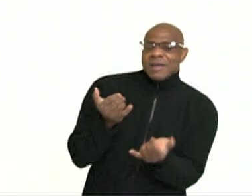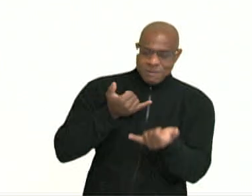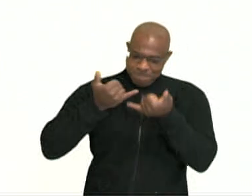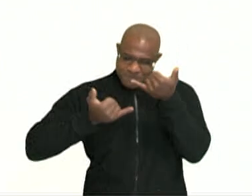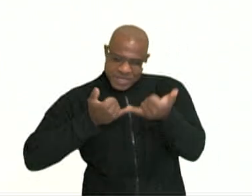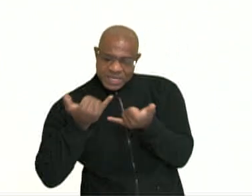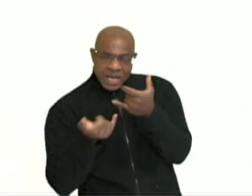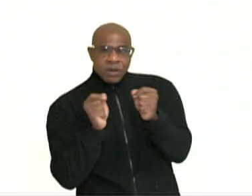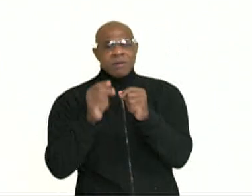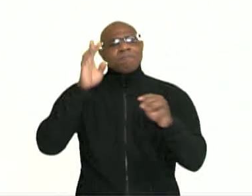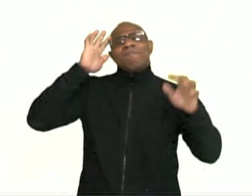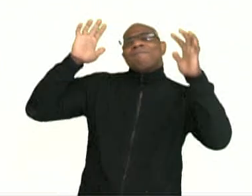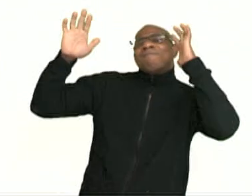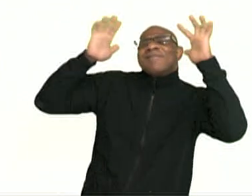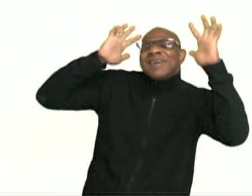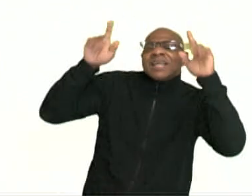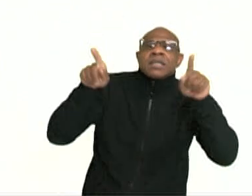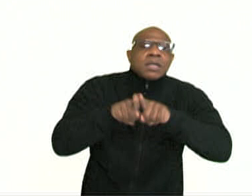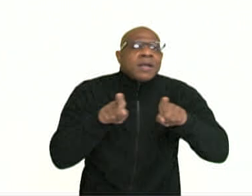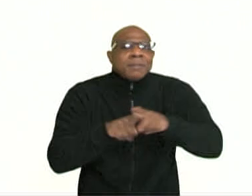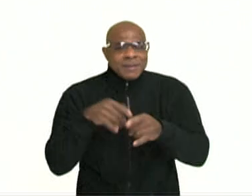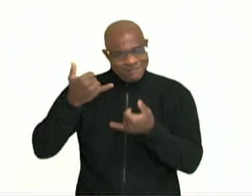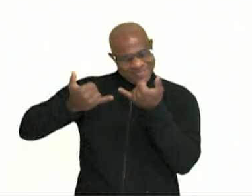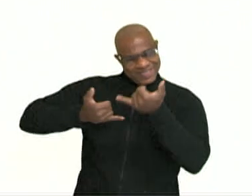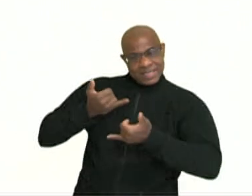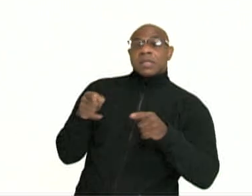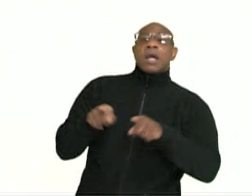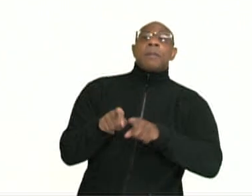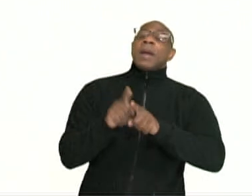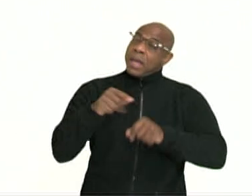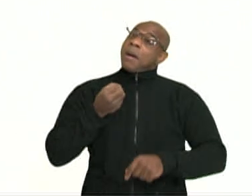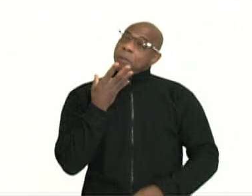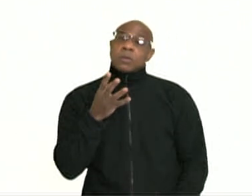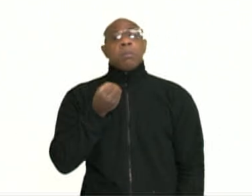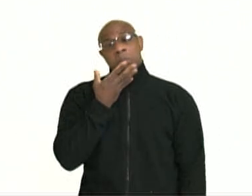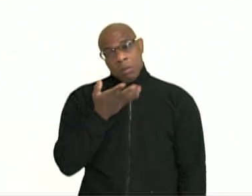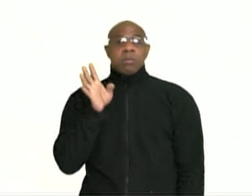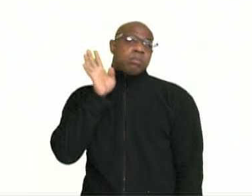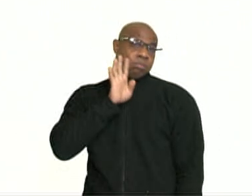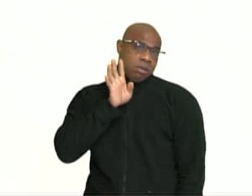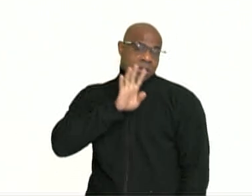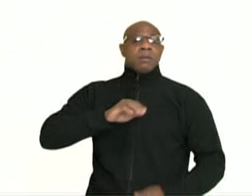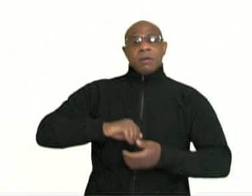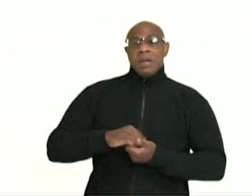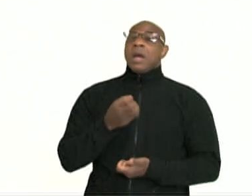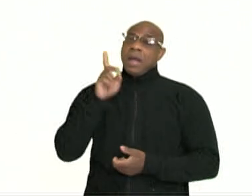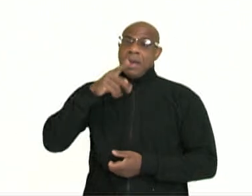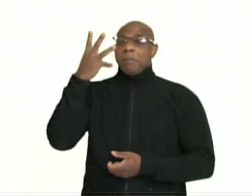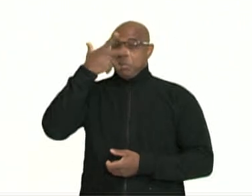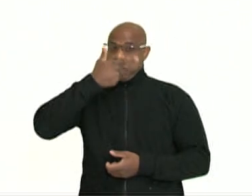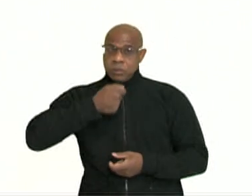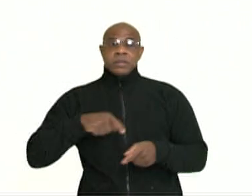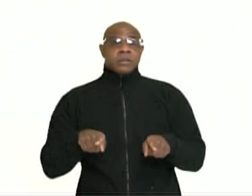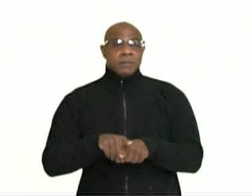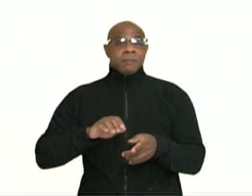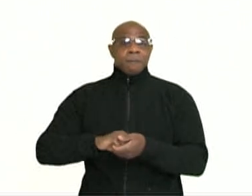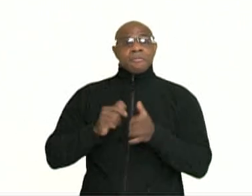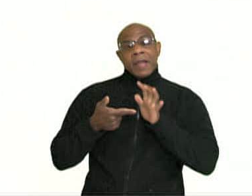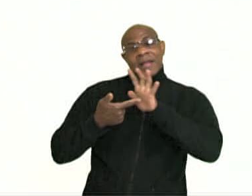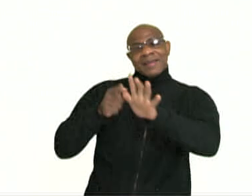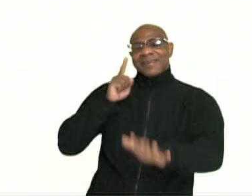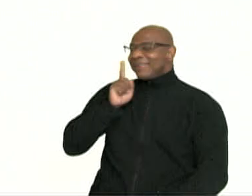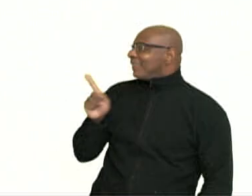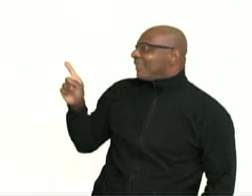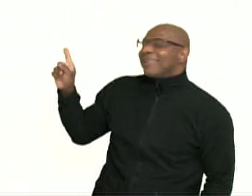com imaginário, com o lúdico, E é muito bacana, muito bonito. Então, aqui um exemplo de uma